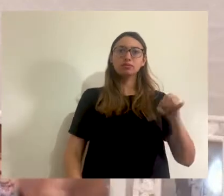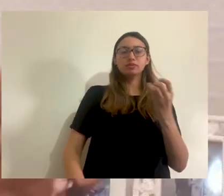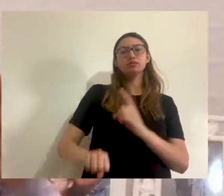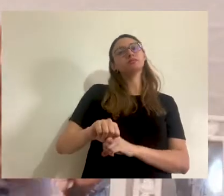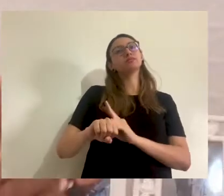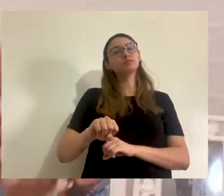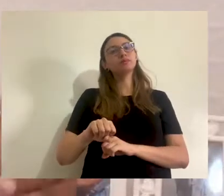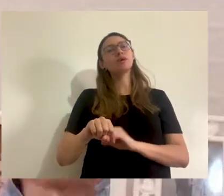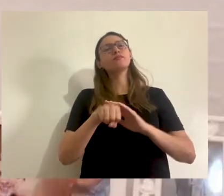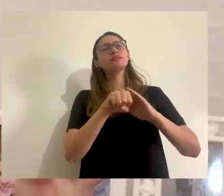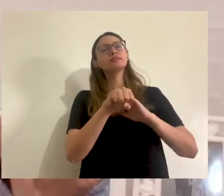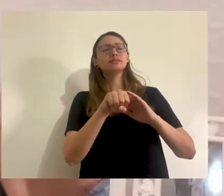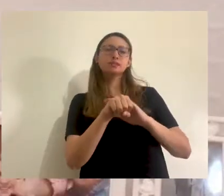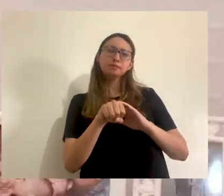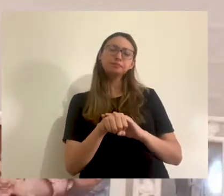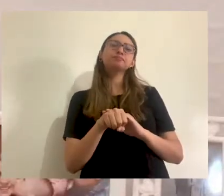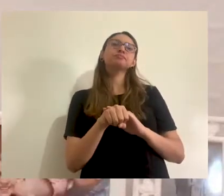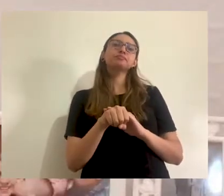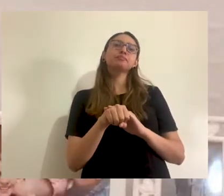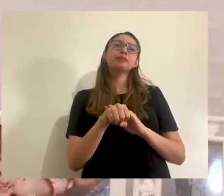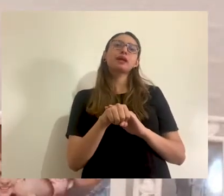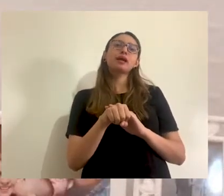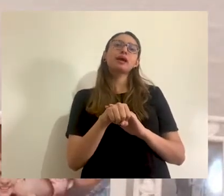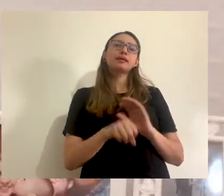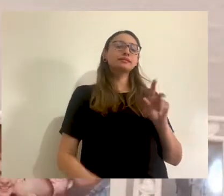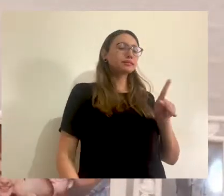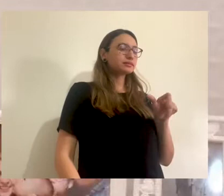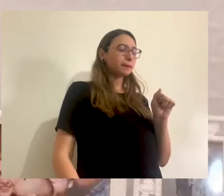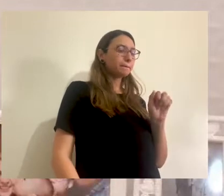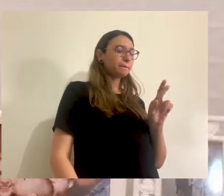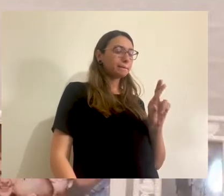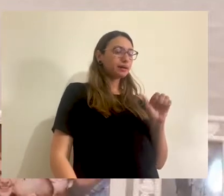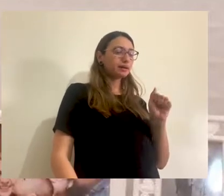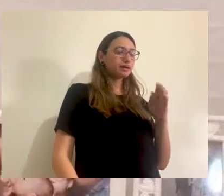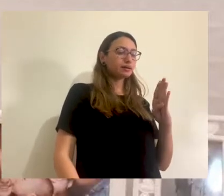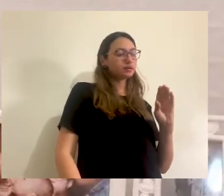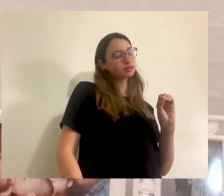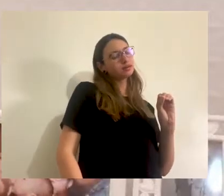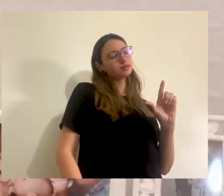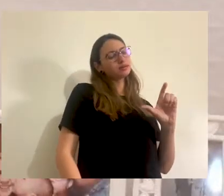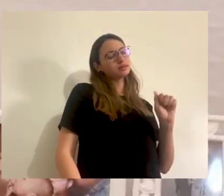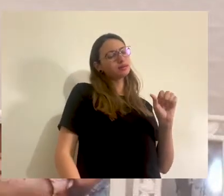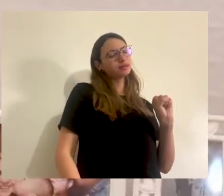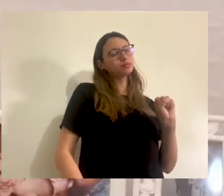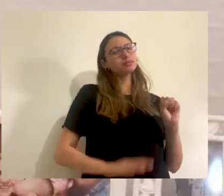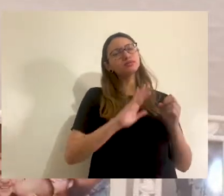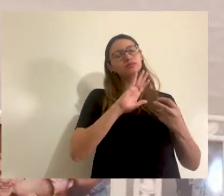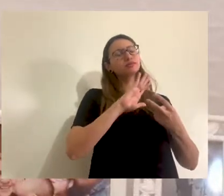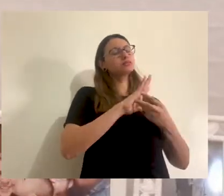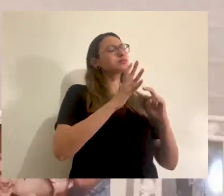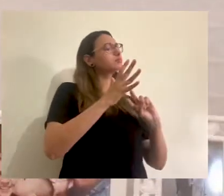tempo para conversarmos um pouco sobre as parábolas do livro de Lucas. Mas o que são parábolas? Parábolas